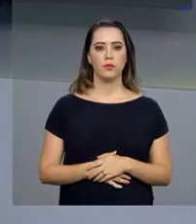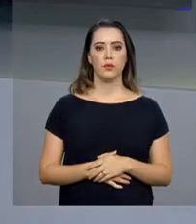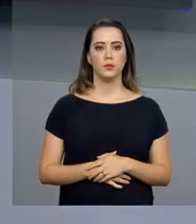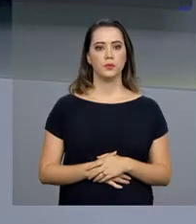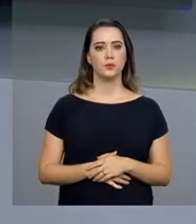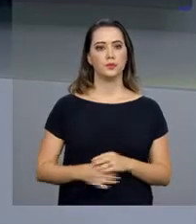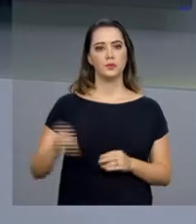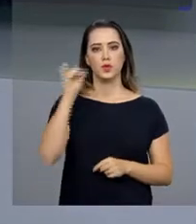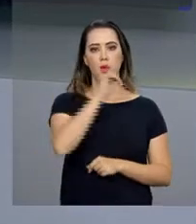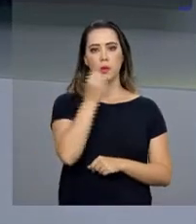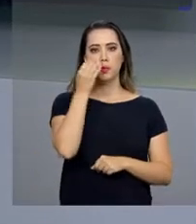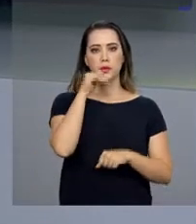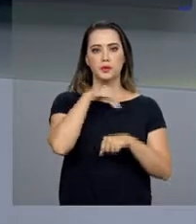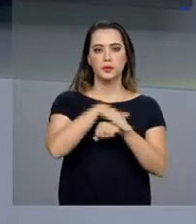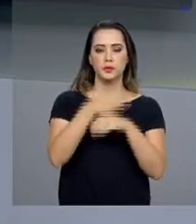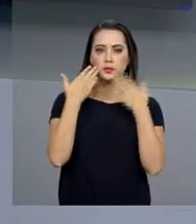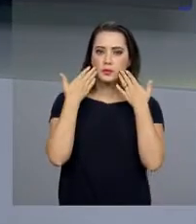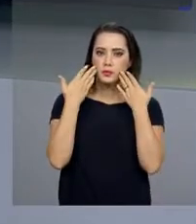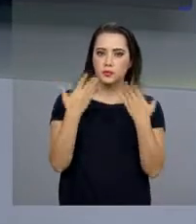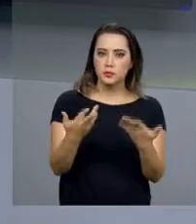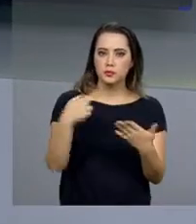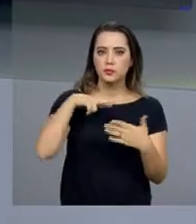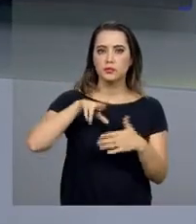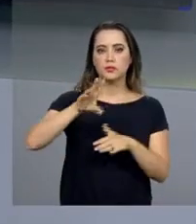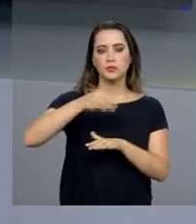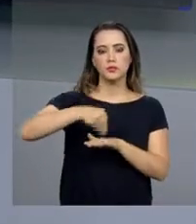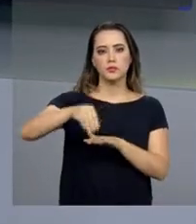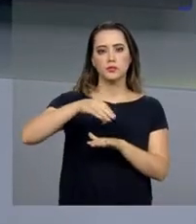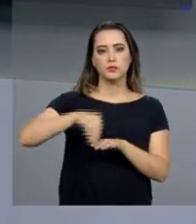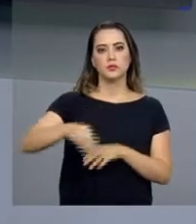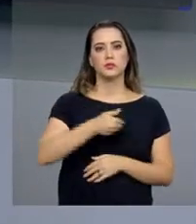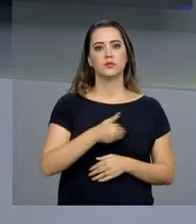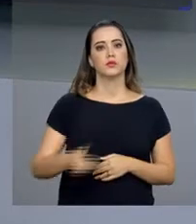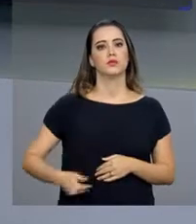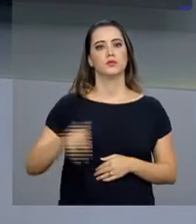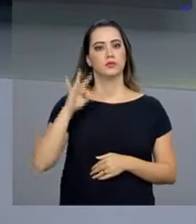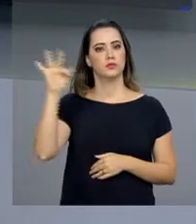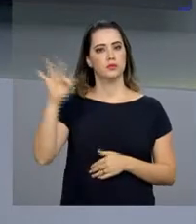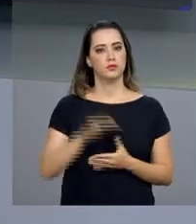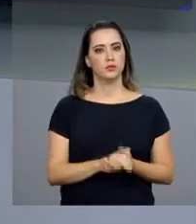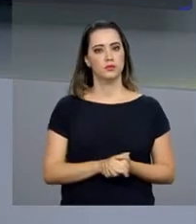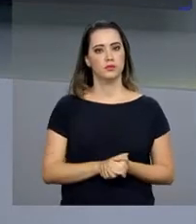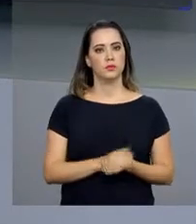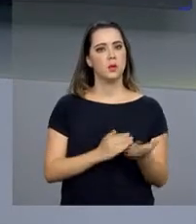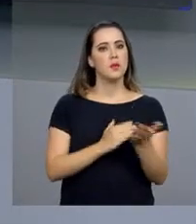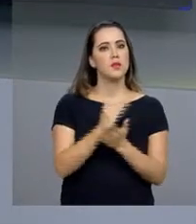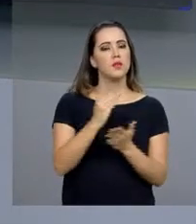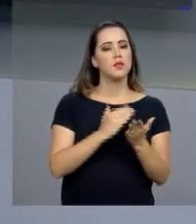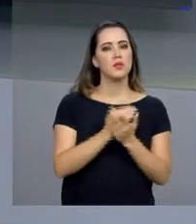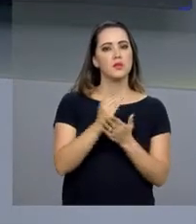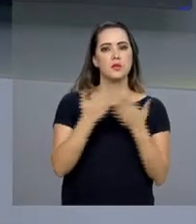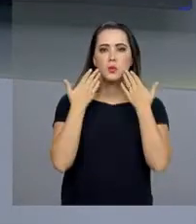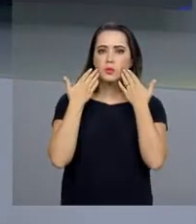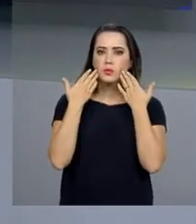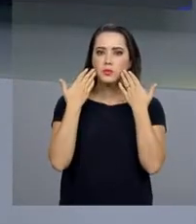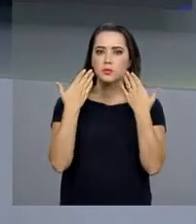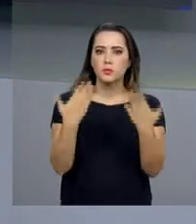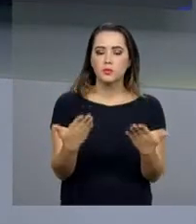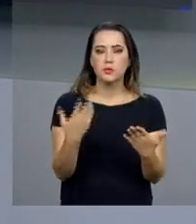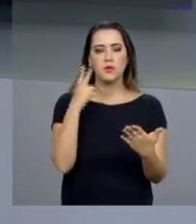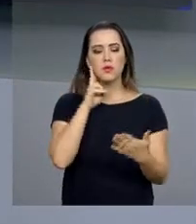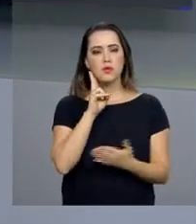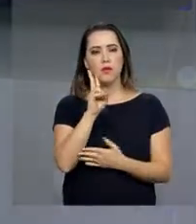olá boa noite começa agora o repórter nbr com as notícias do governo federal a gente começa esta edição com